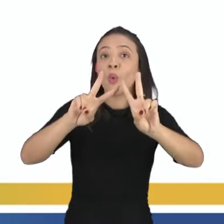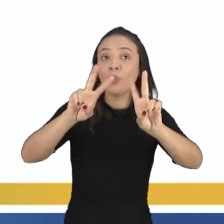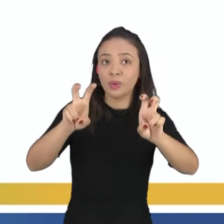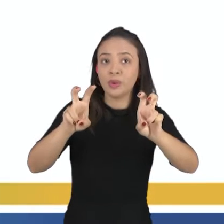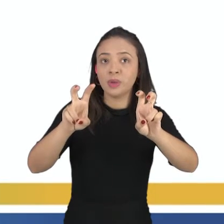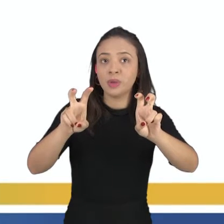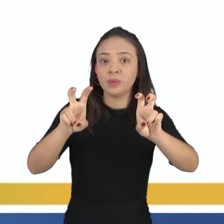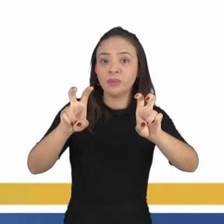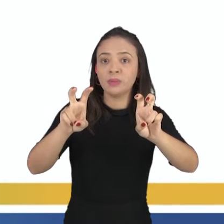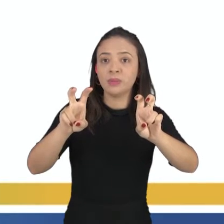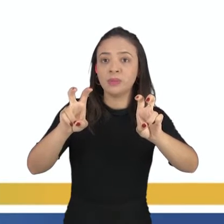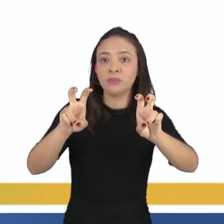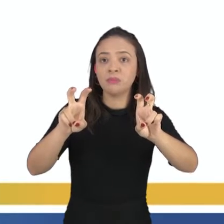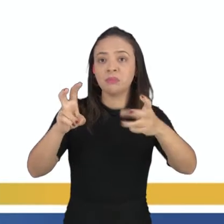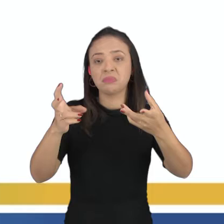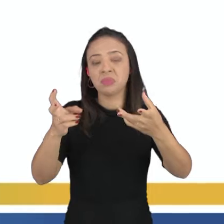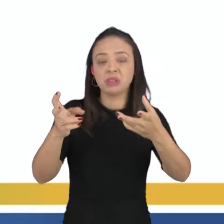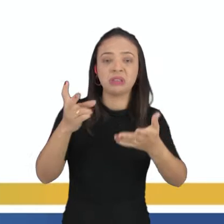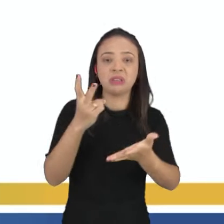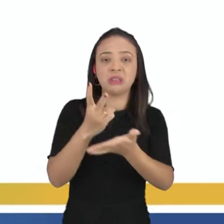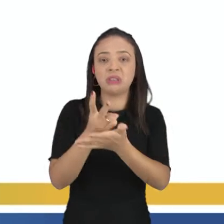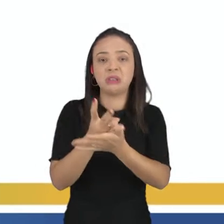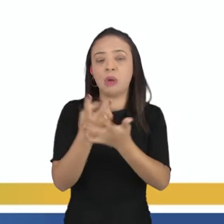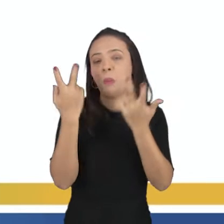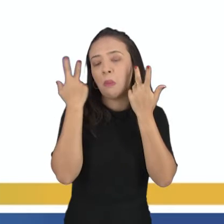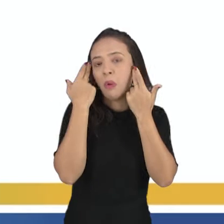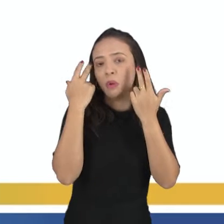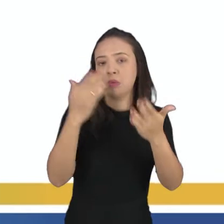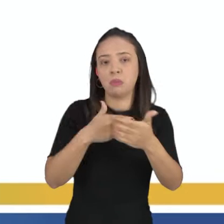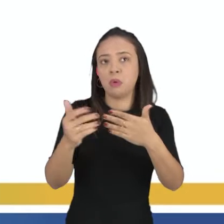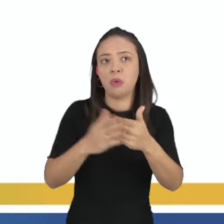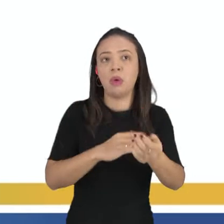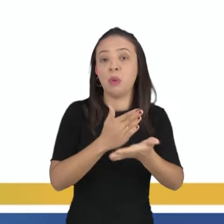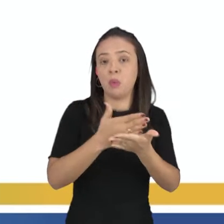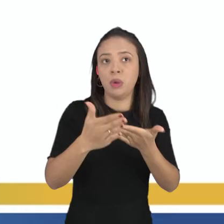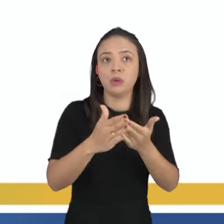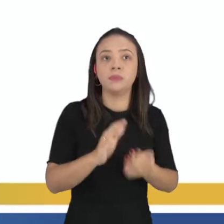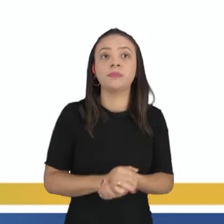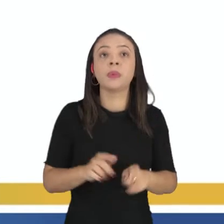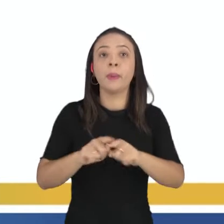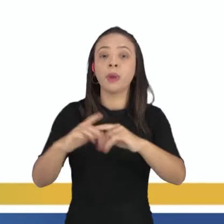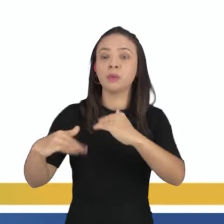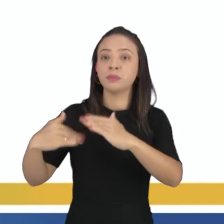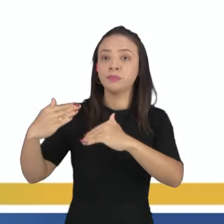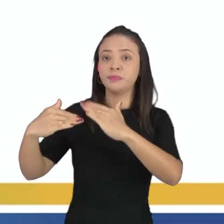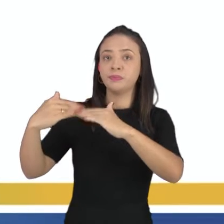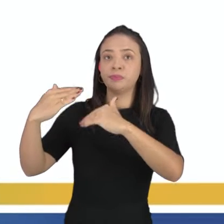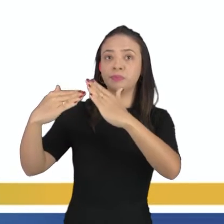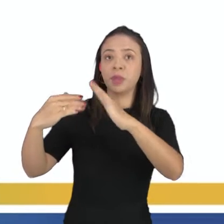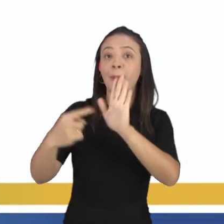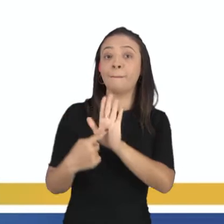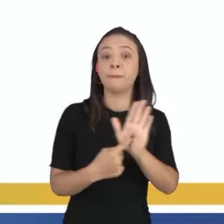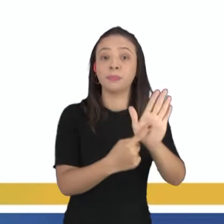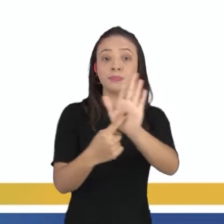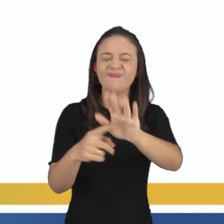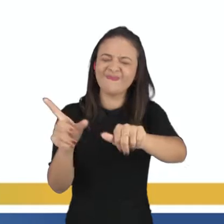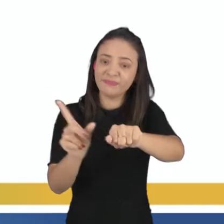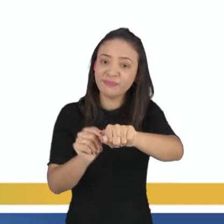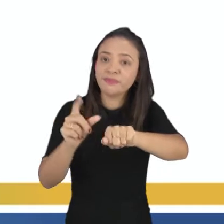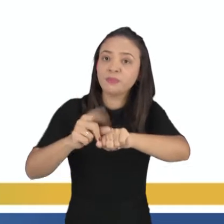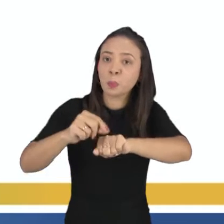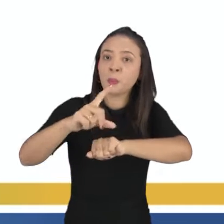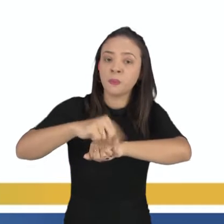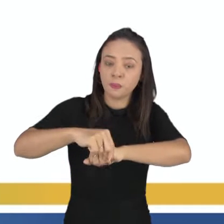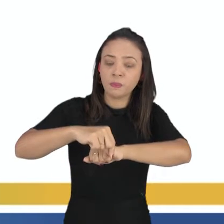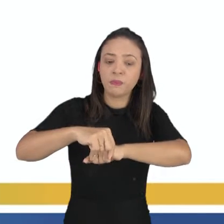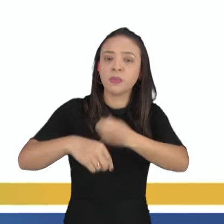é aquilo que normalmente as introduções têm. No desenvolvimento, você vai trazer